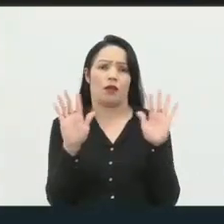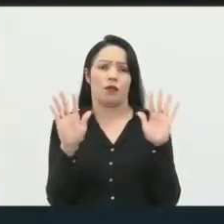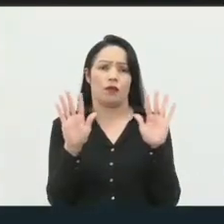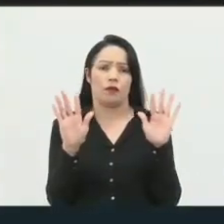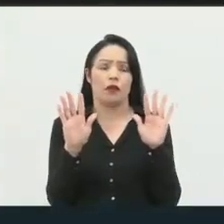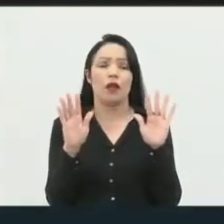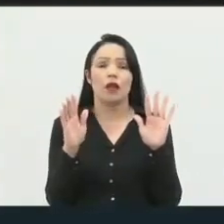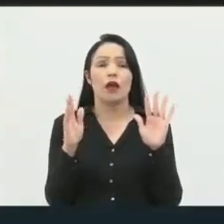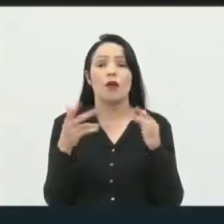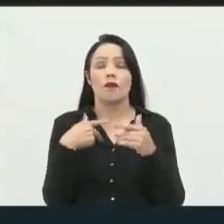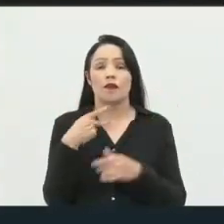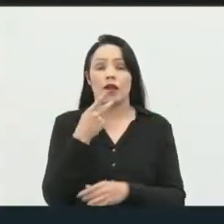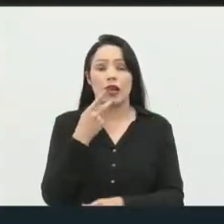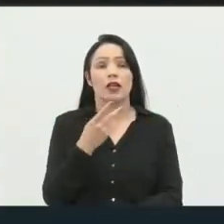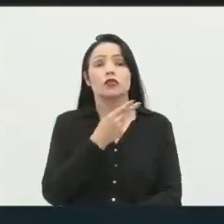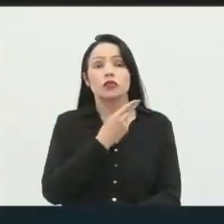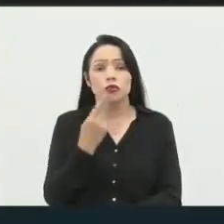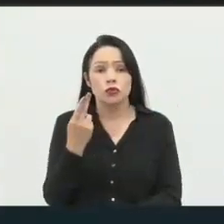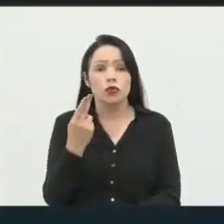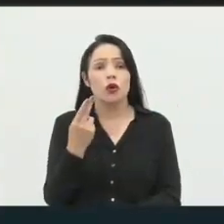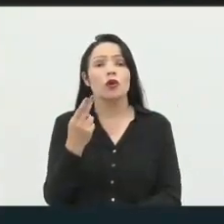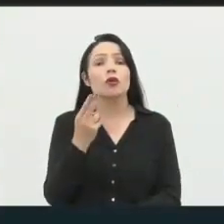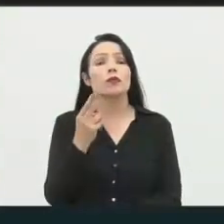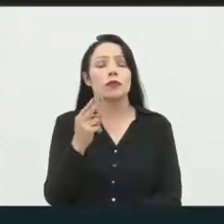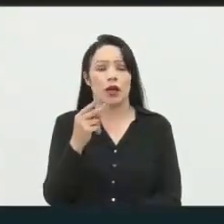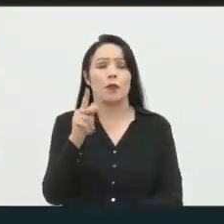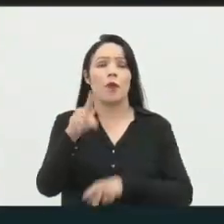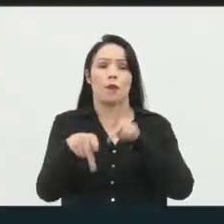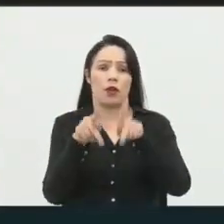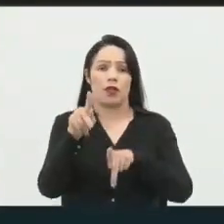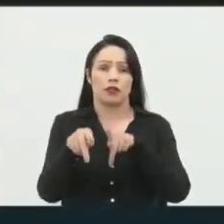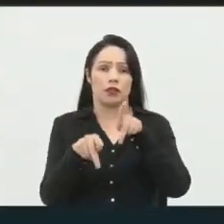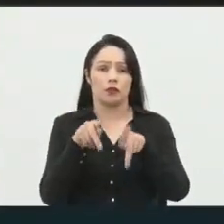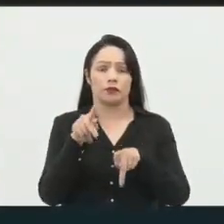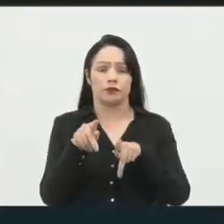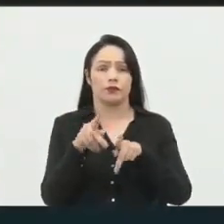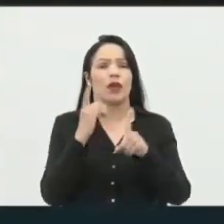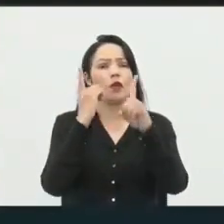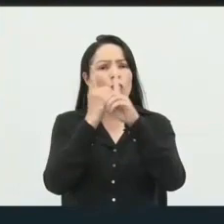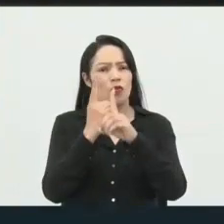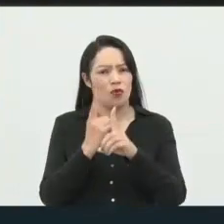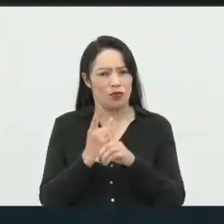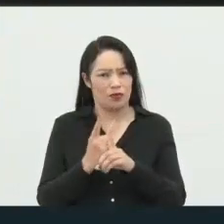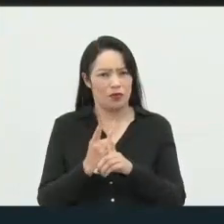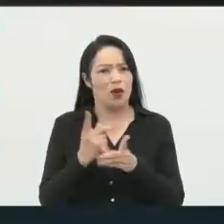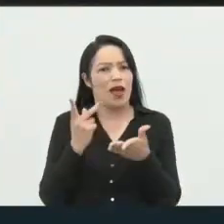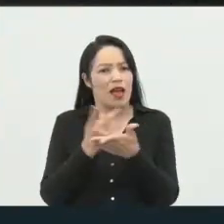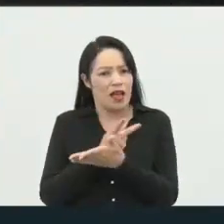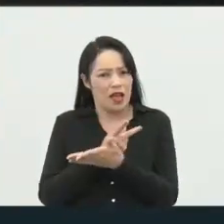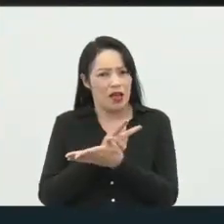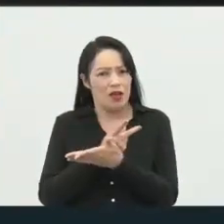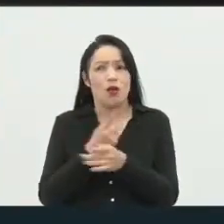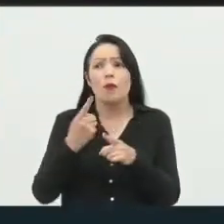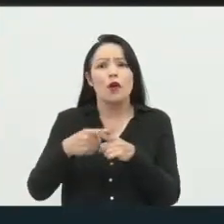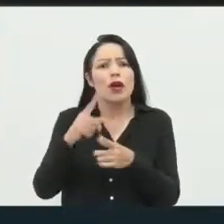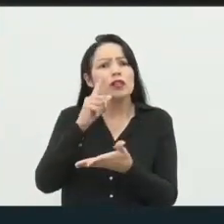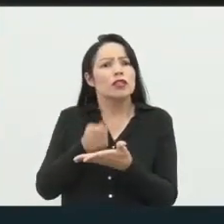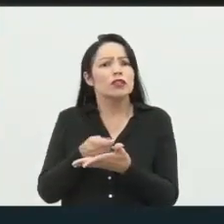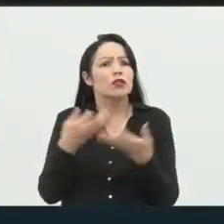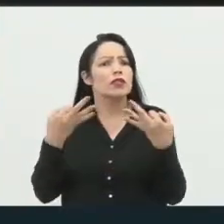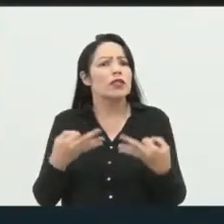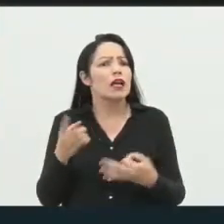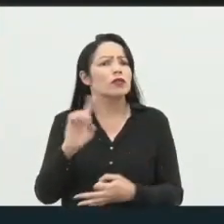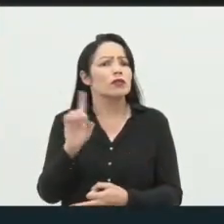em nome da população Então se constatou estas falhas porque que não se tomou a providência